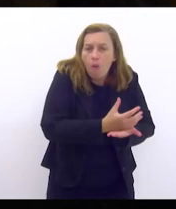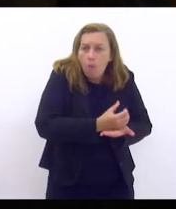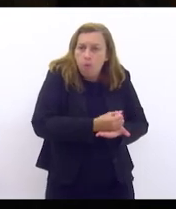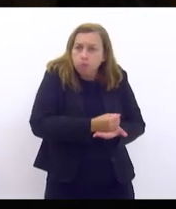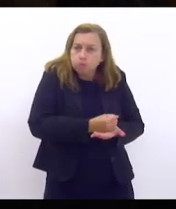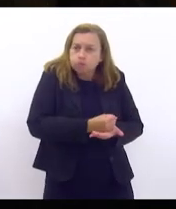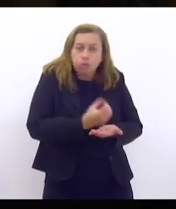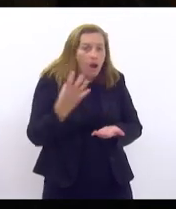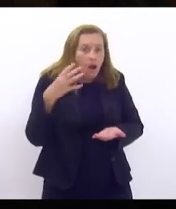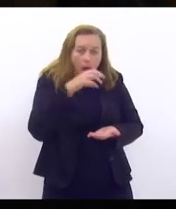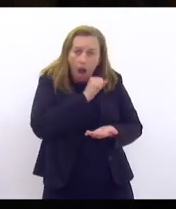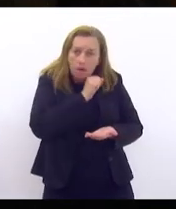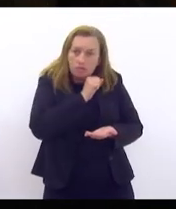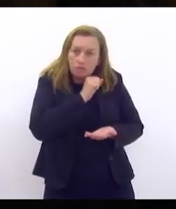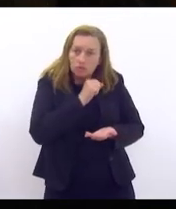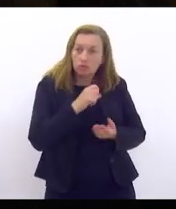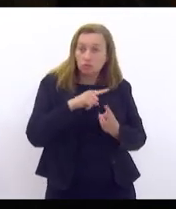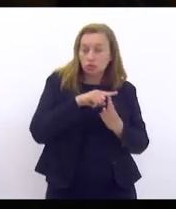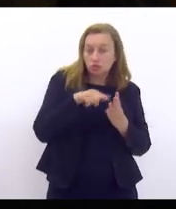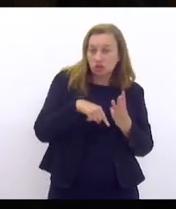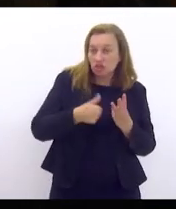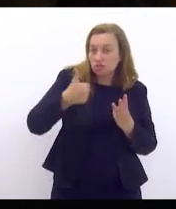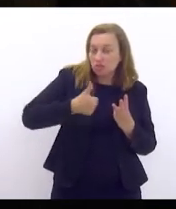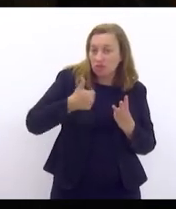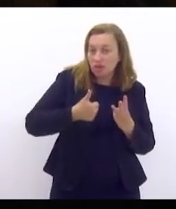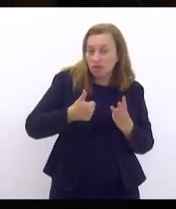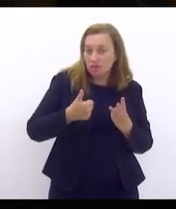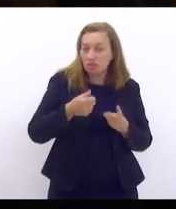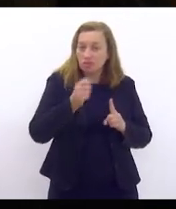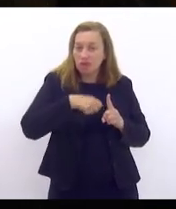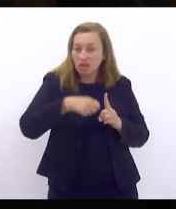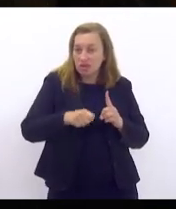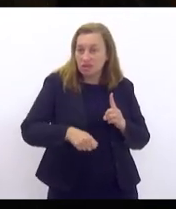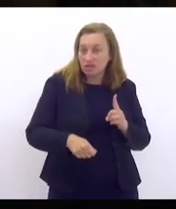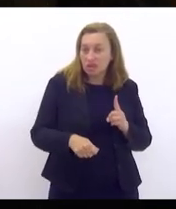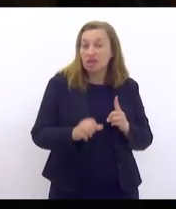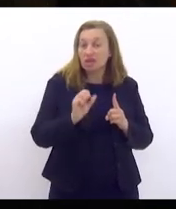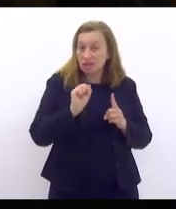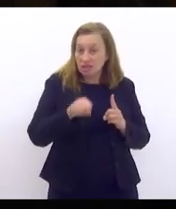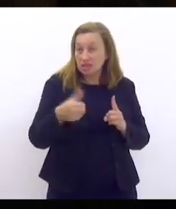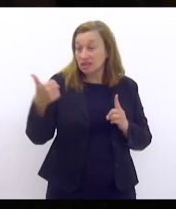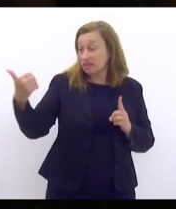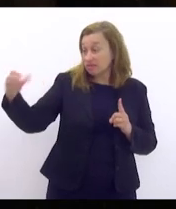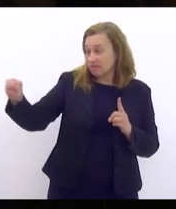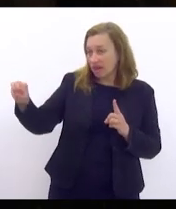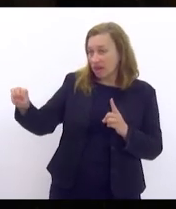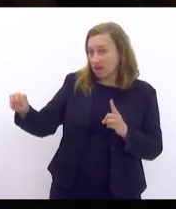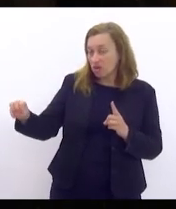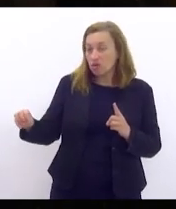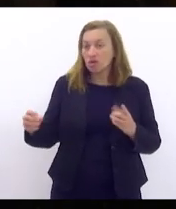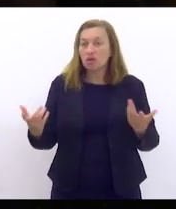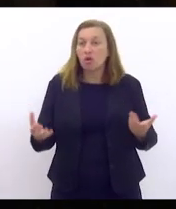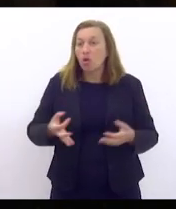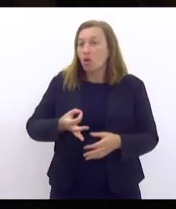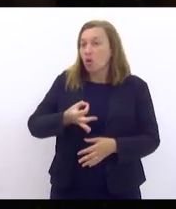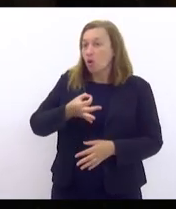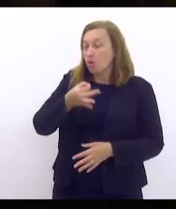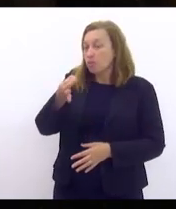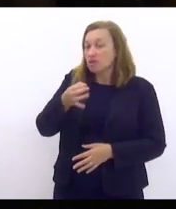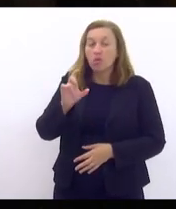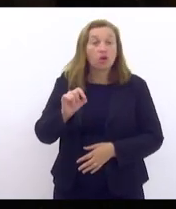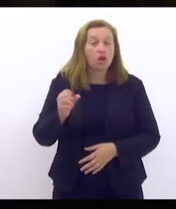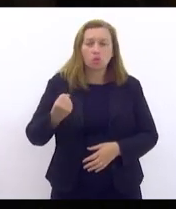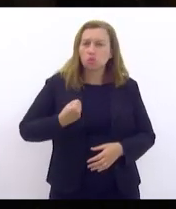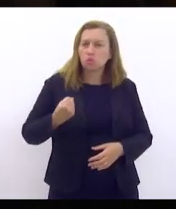rapidamente nos três primeiros meses vai arrecadar em 10 e o que que a gente tá contra argumentando os números